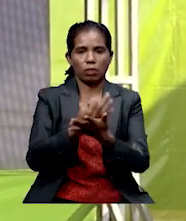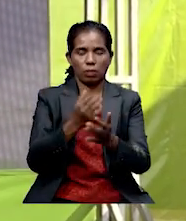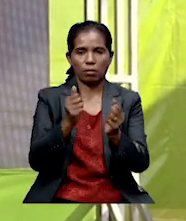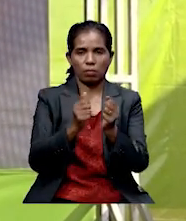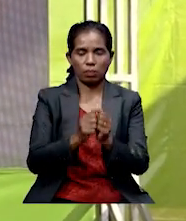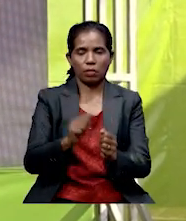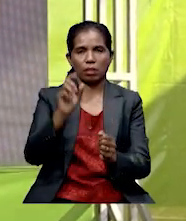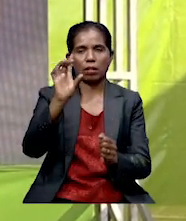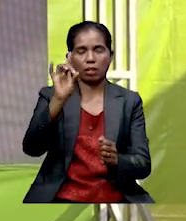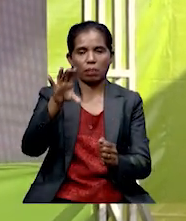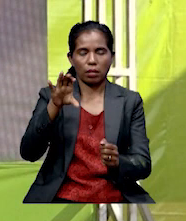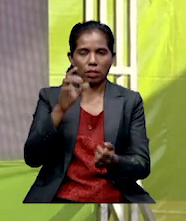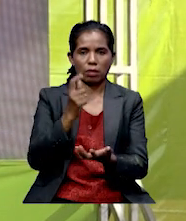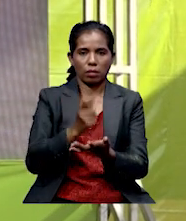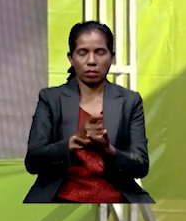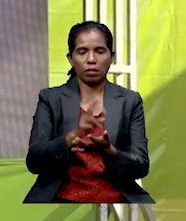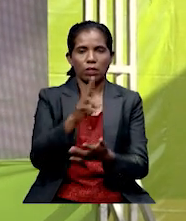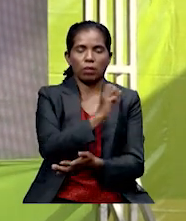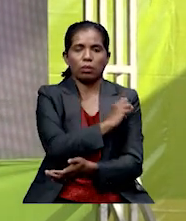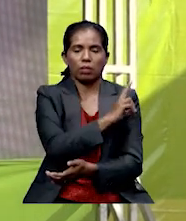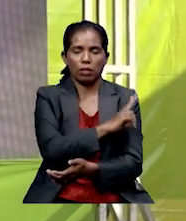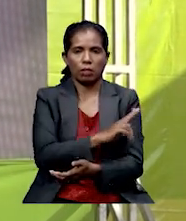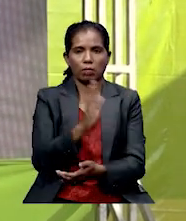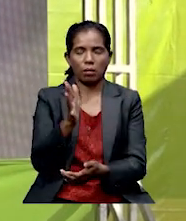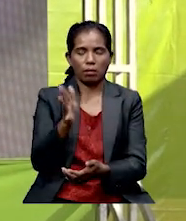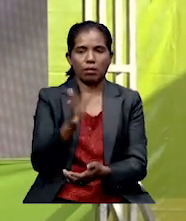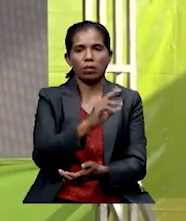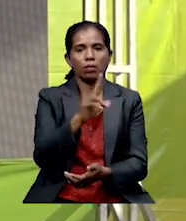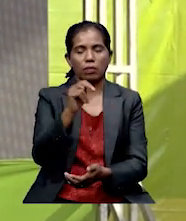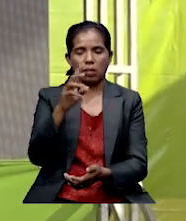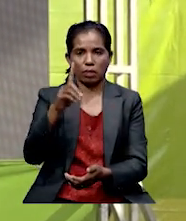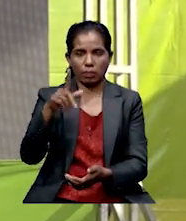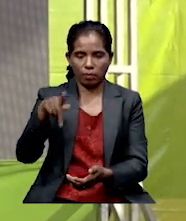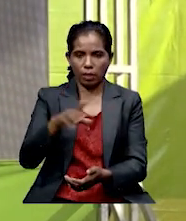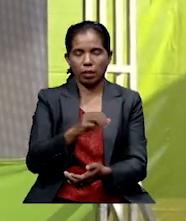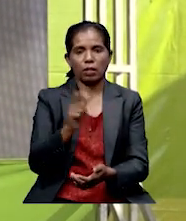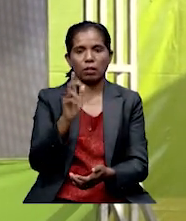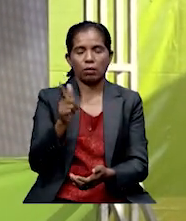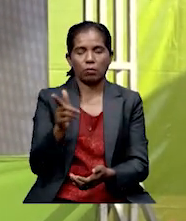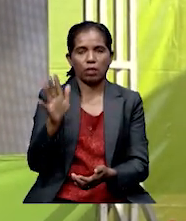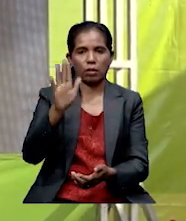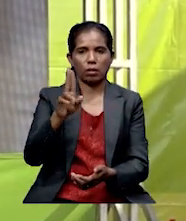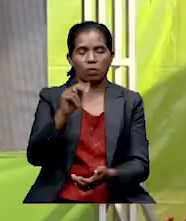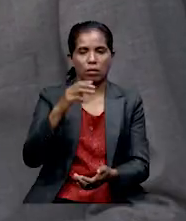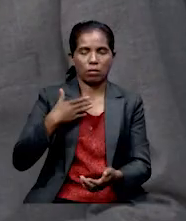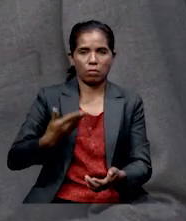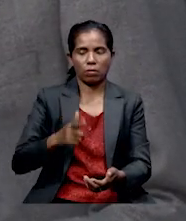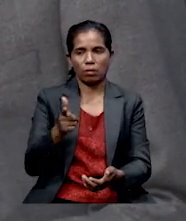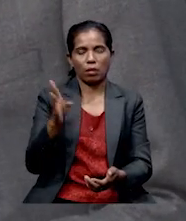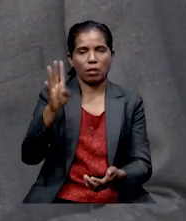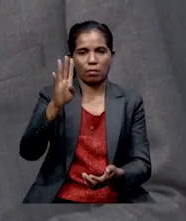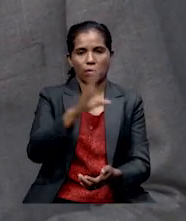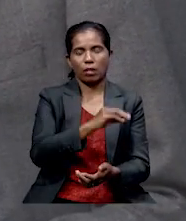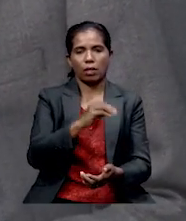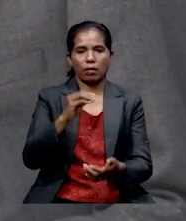atusualu, UNICEF reun lima nulu resin, UNDP reun rua nulu resin lima, UNUMEN reun rua nulu resin hat, no